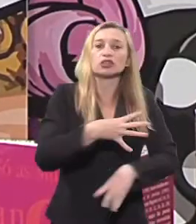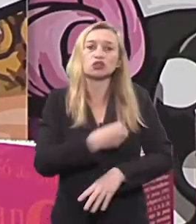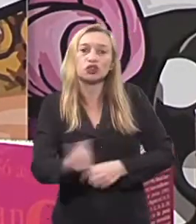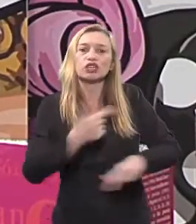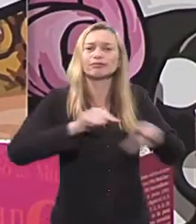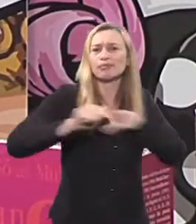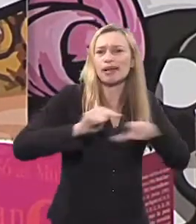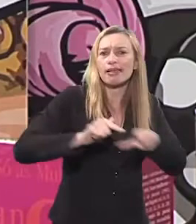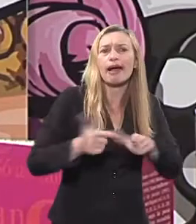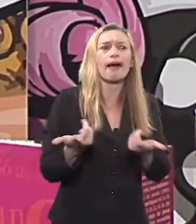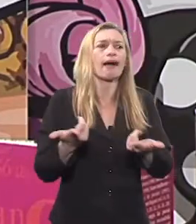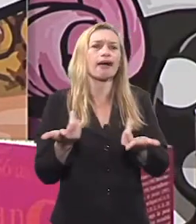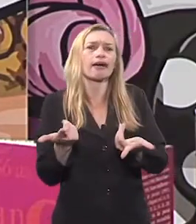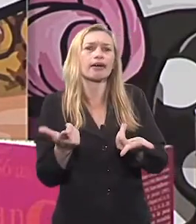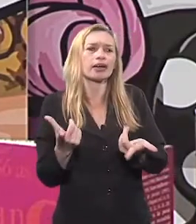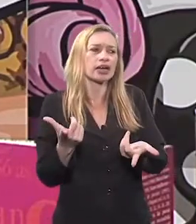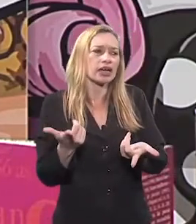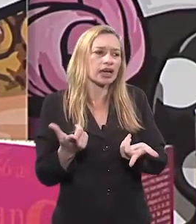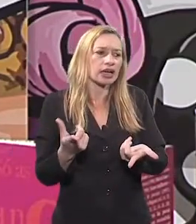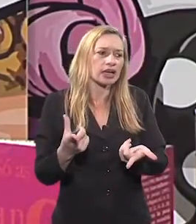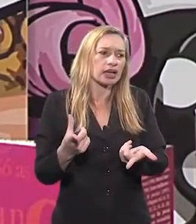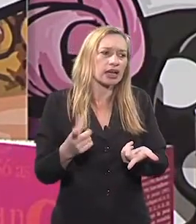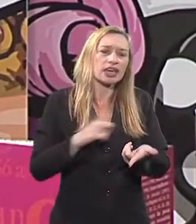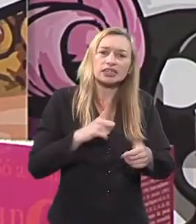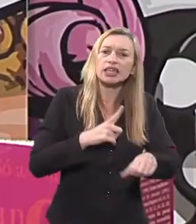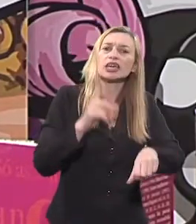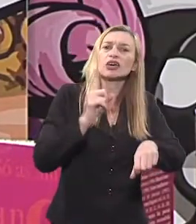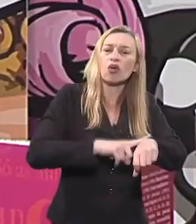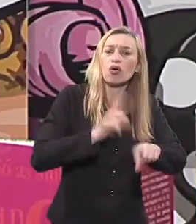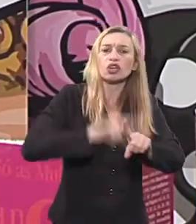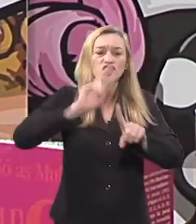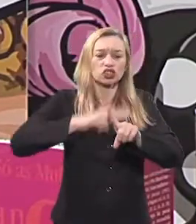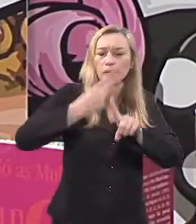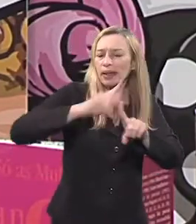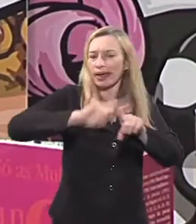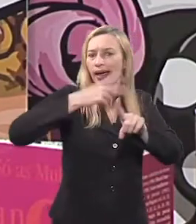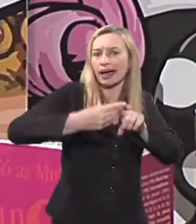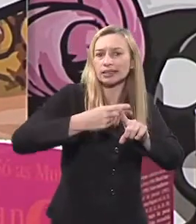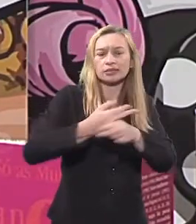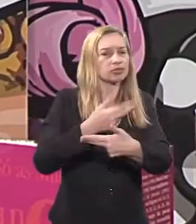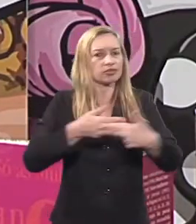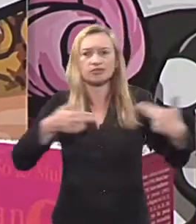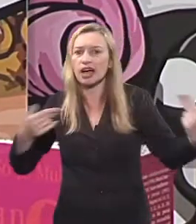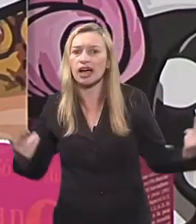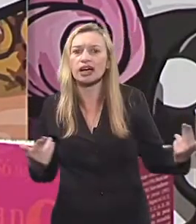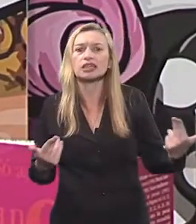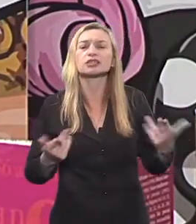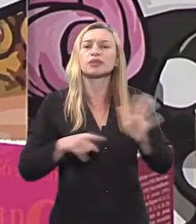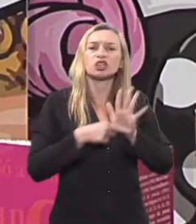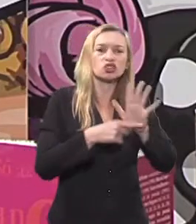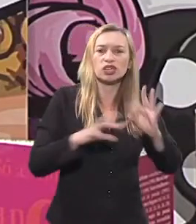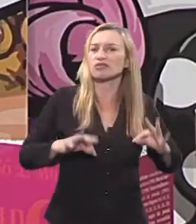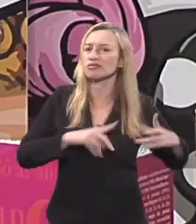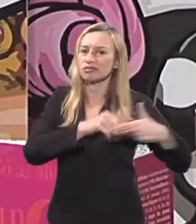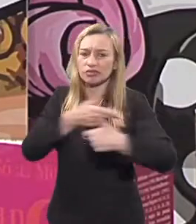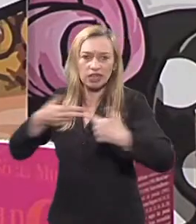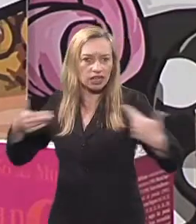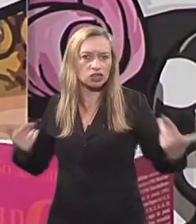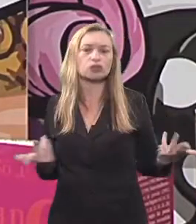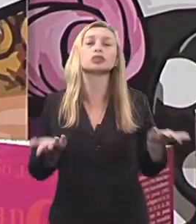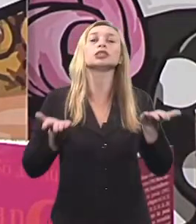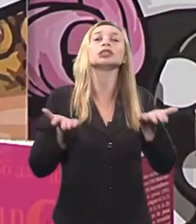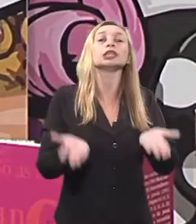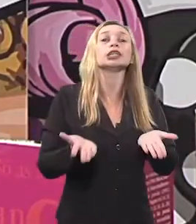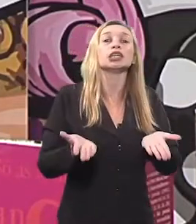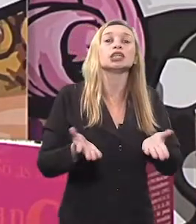filho, é trabalhar, é ter as horas multiplicadas, sei lá por quantas, para dar conta de tanta tarefa,